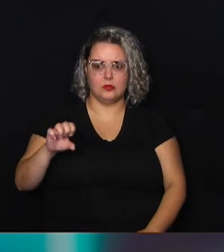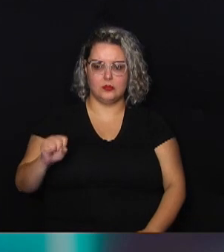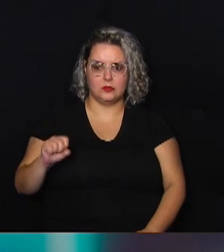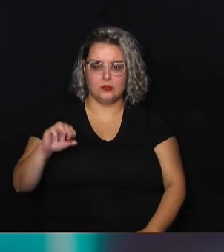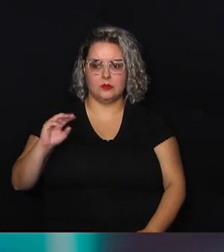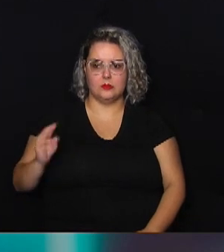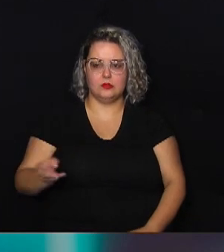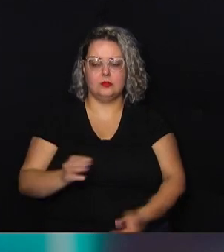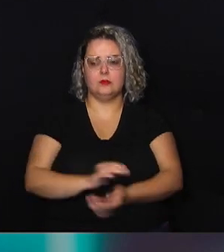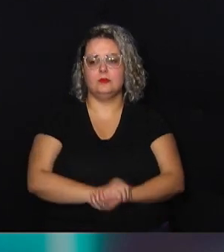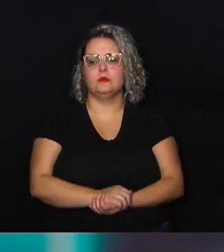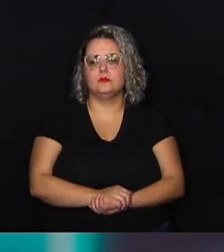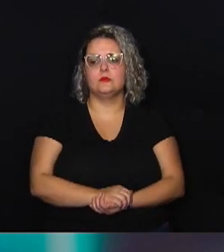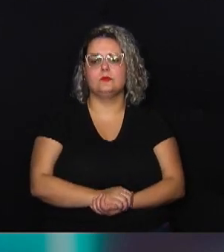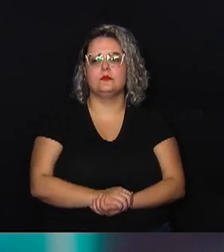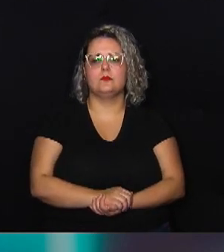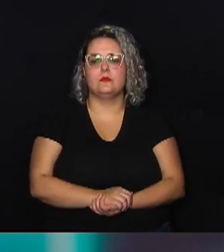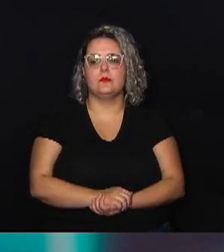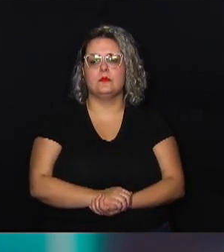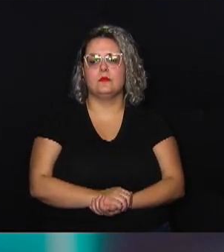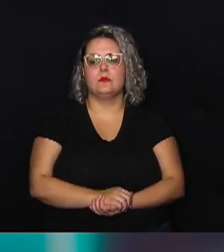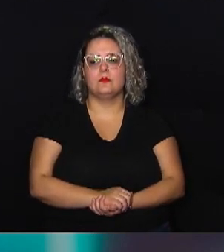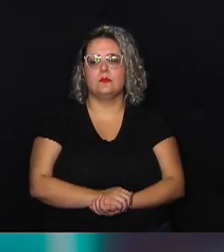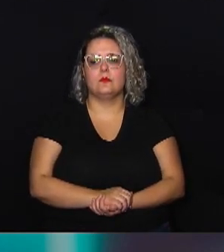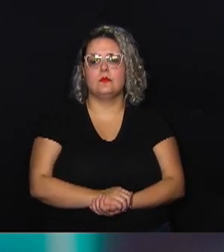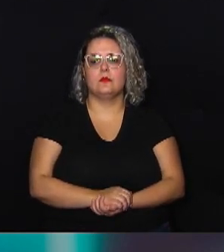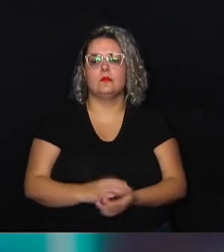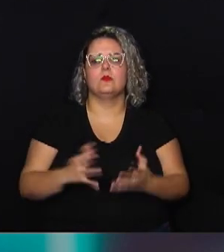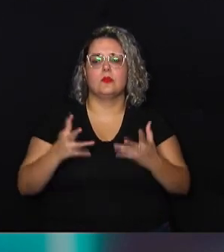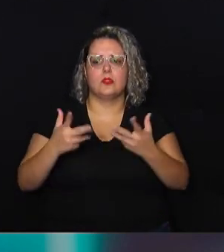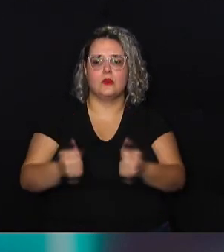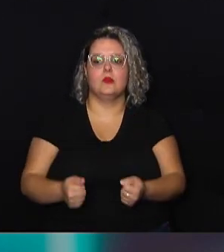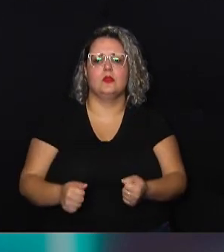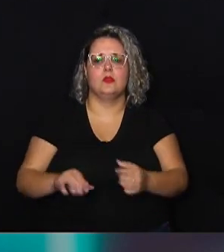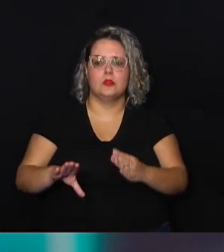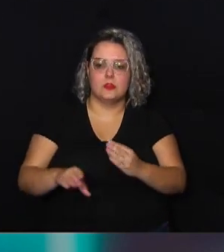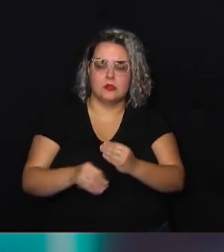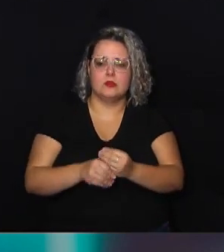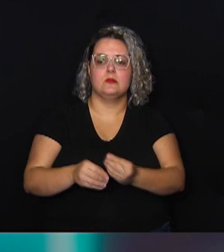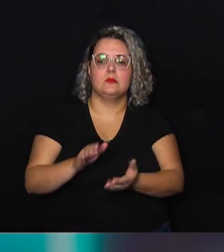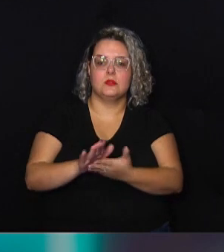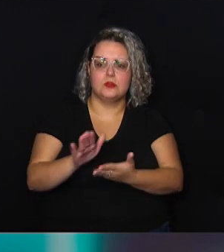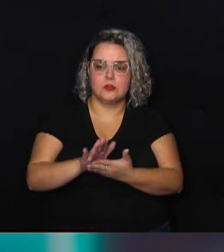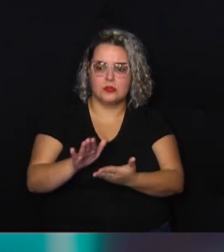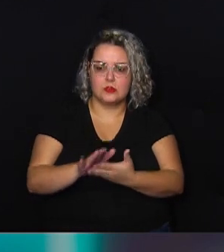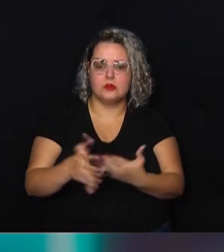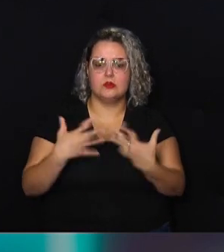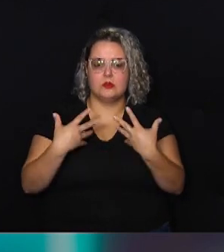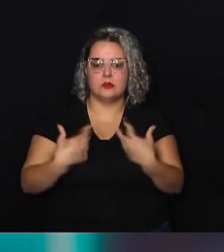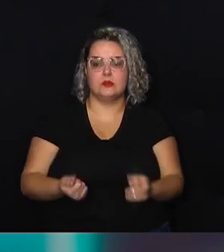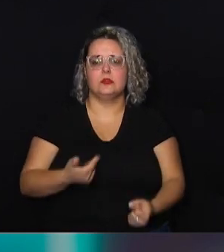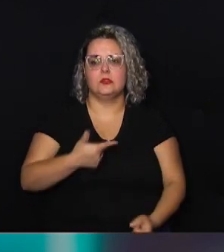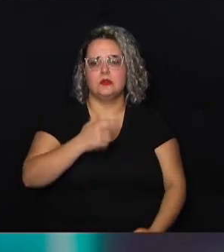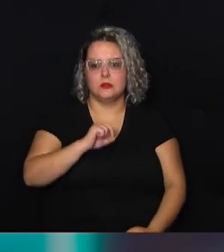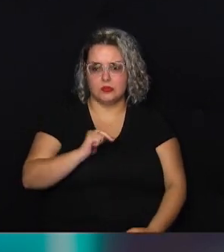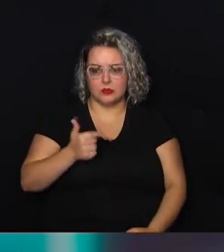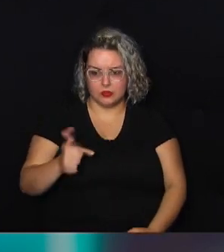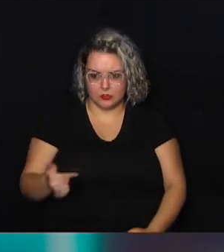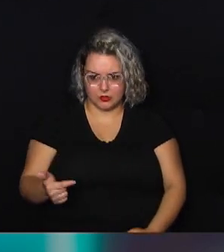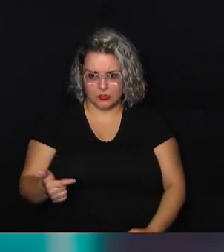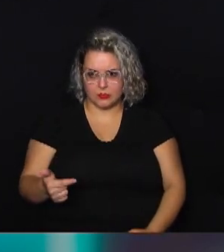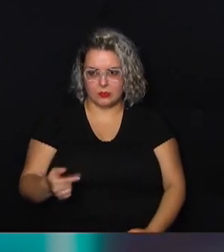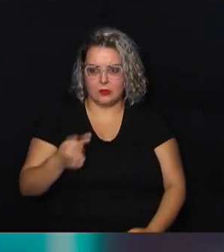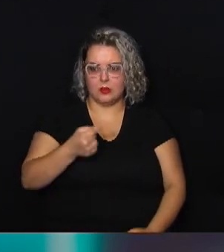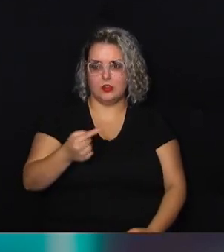1.888.000.000. Bem, aqui estão todas as emendas de custeio que nós recebemos em 2022 por parlamentar.